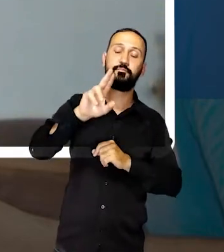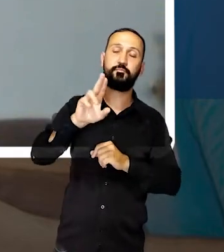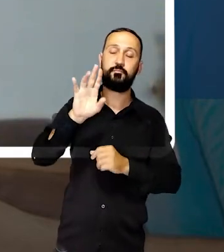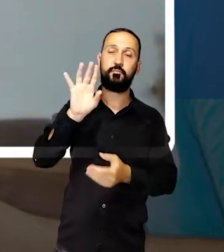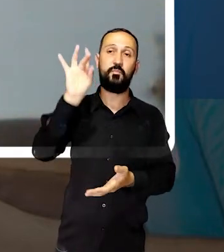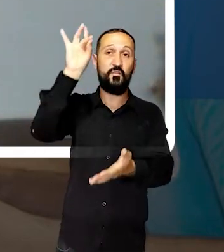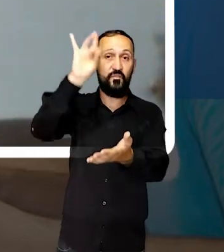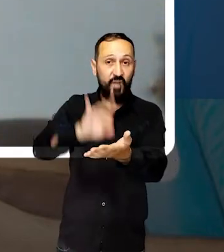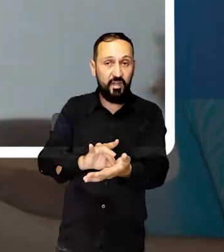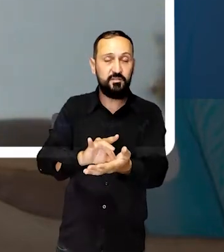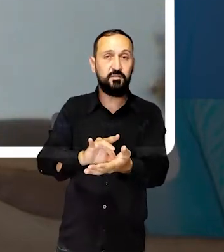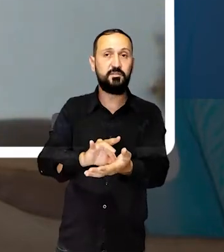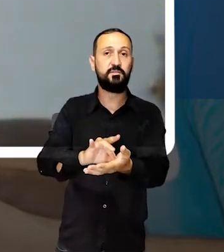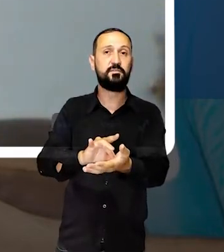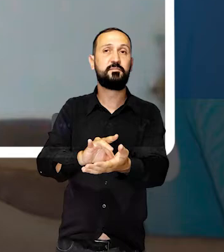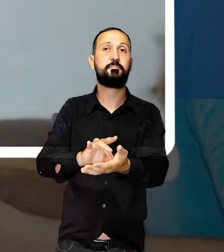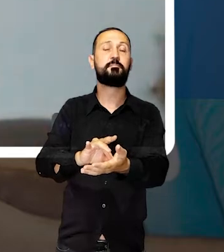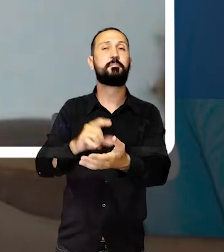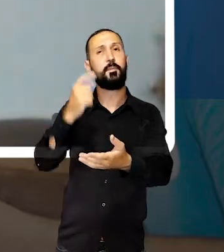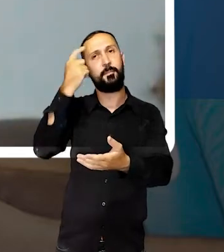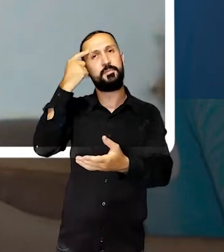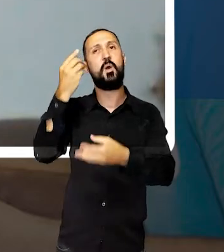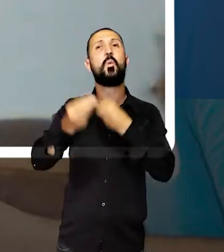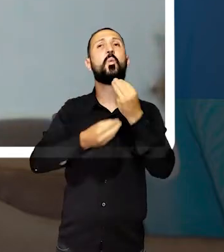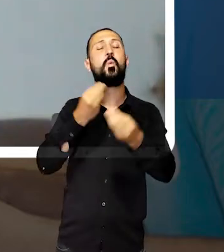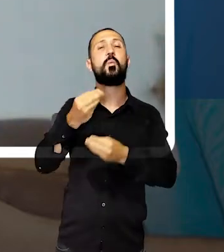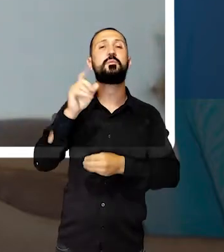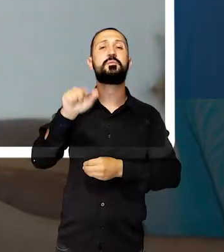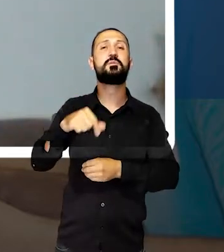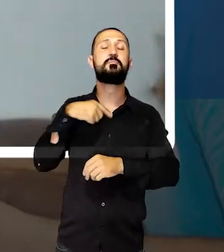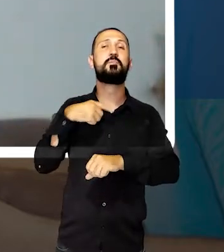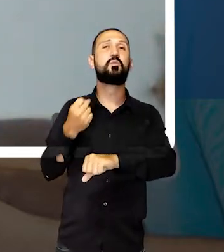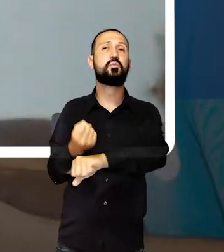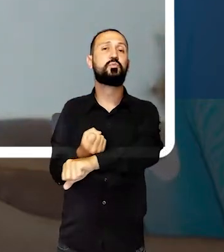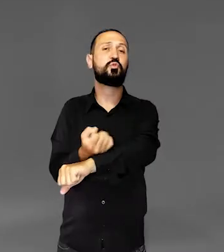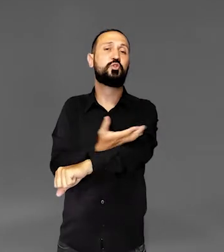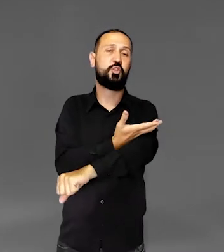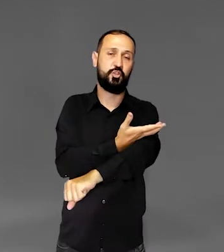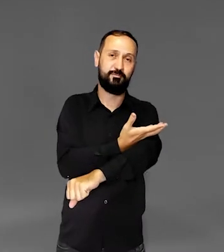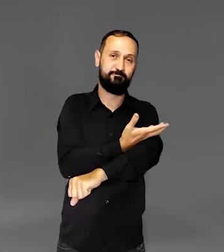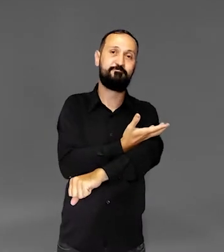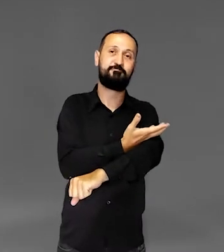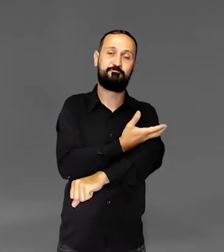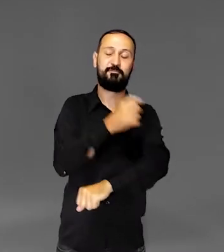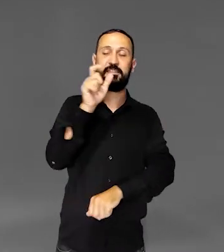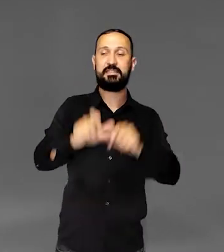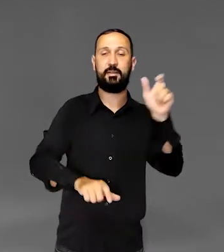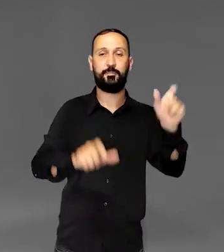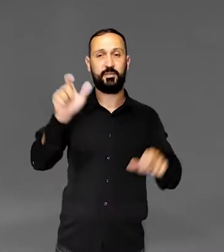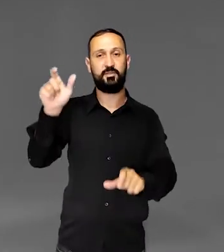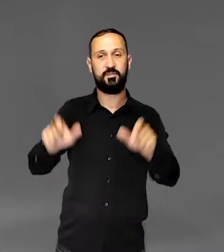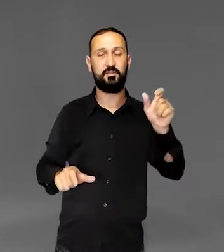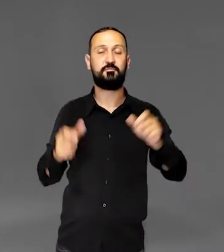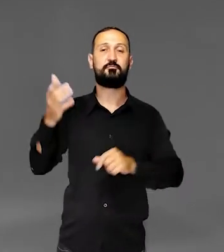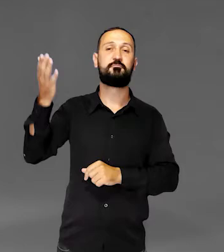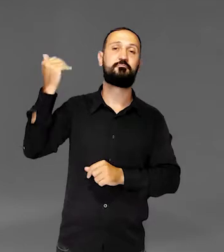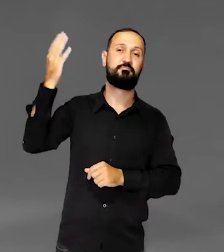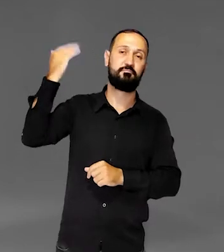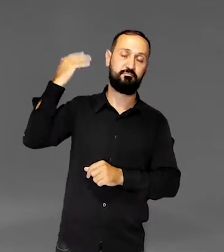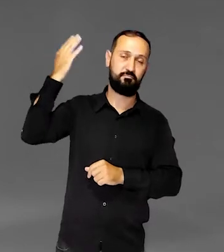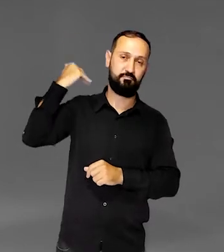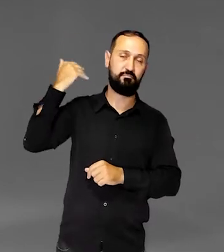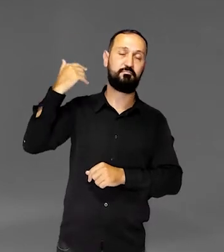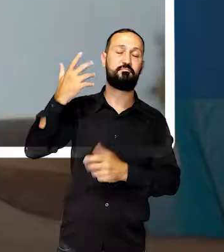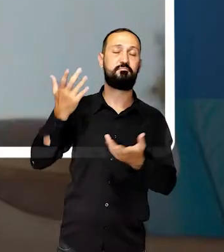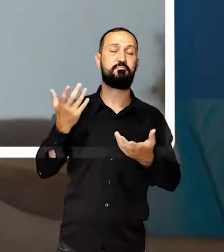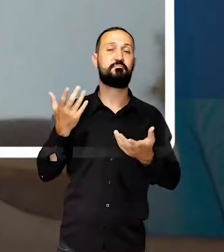em fatos para pensar como seriam os sentimentos das pessoas